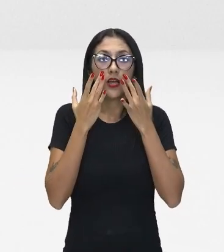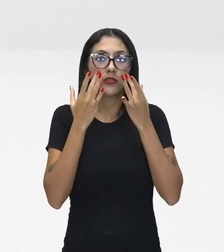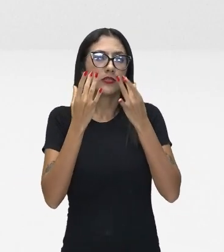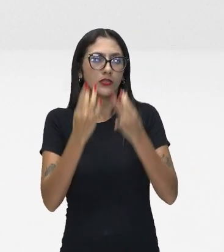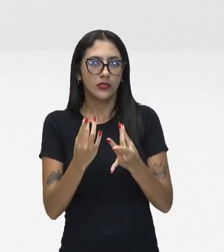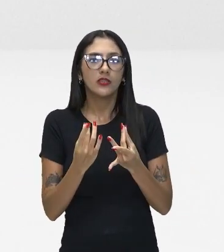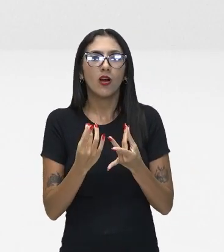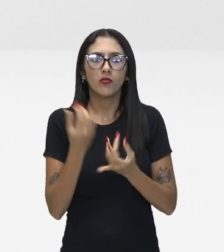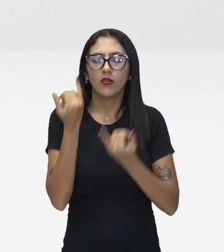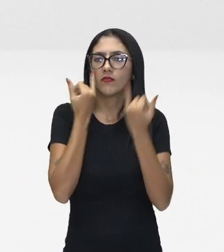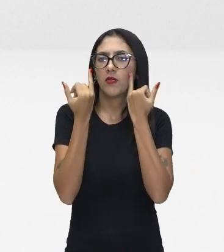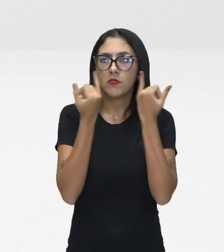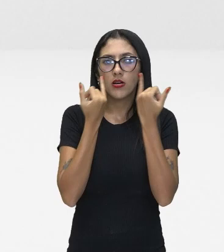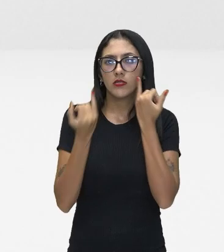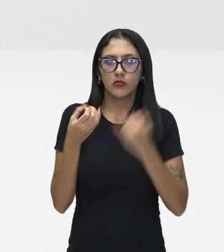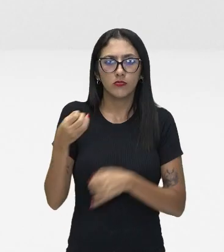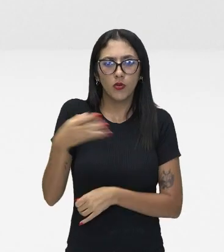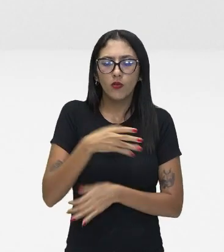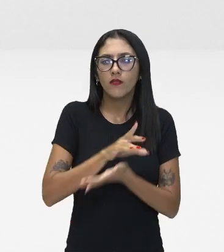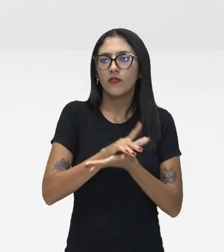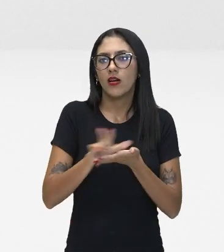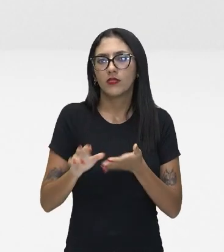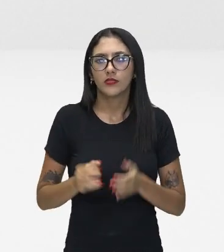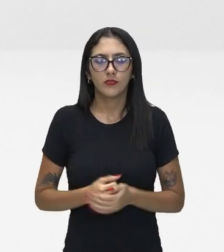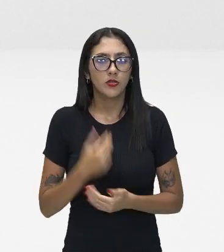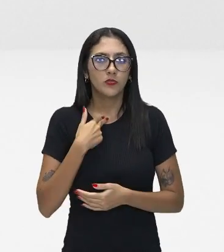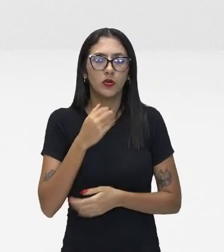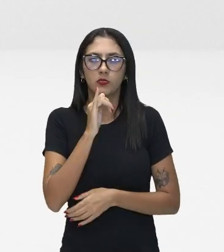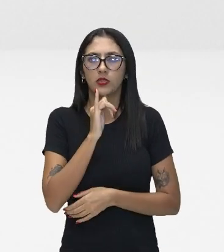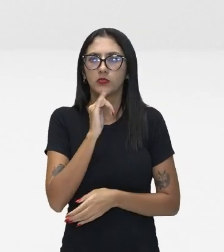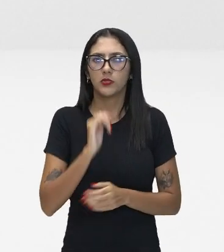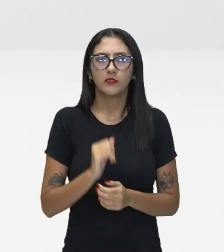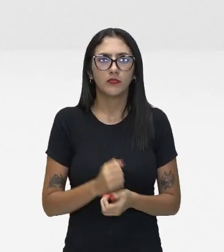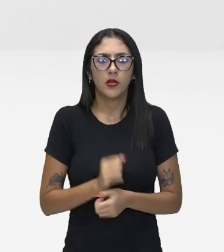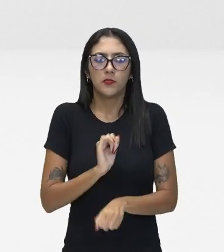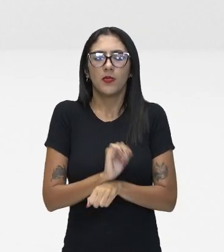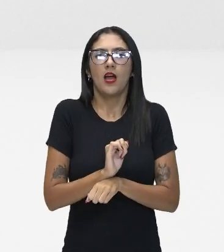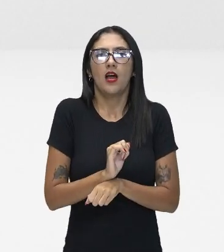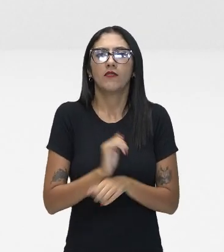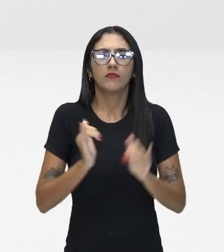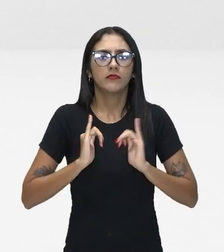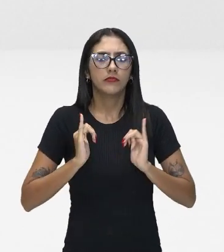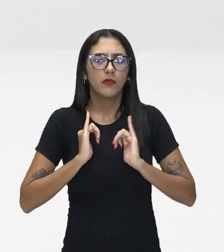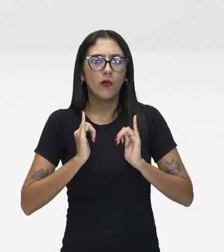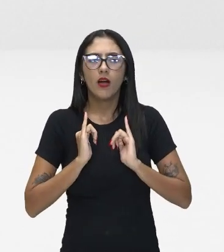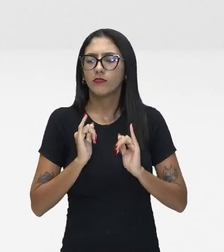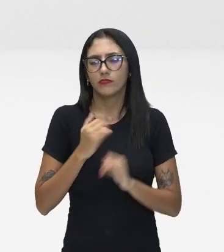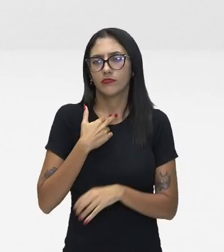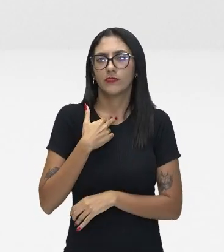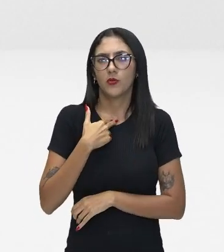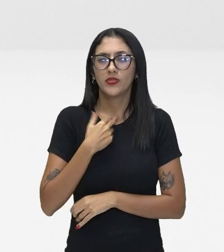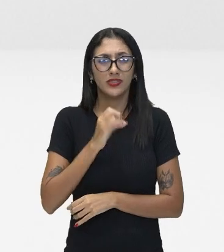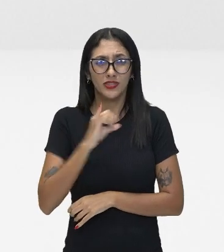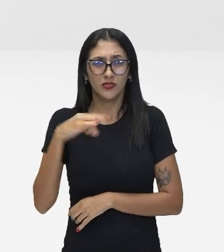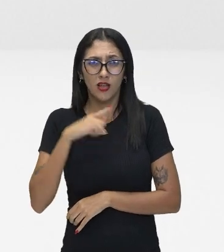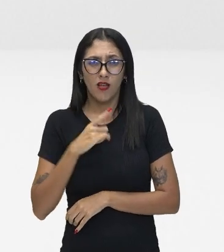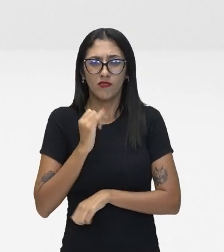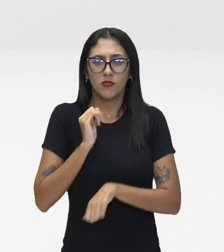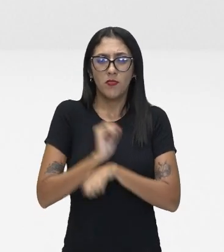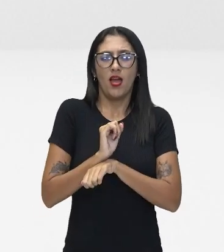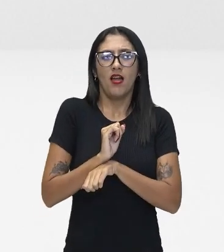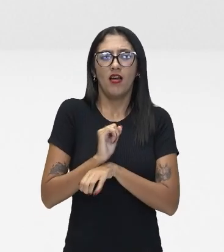estar atualizado, você não pode ficar estagnado ali sempre na mesma, não. Porque se você fica estagnado, a